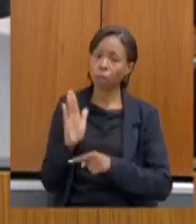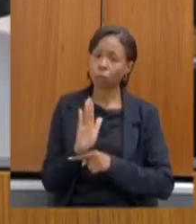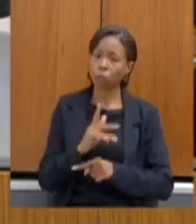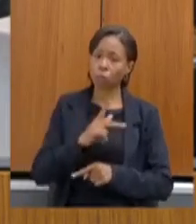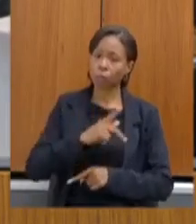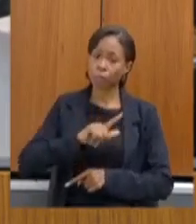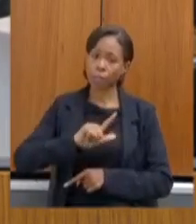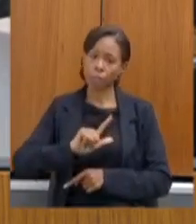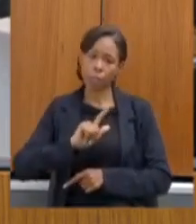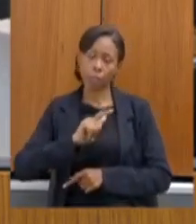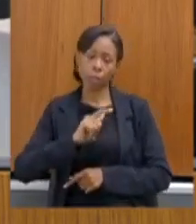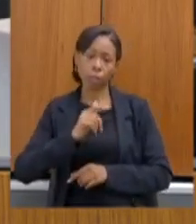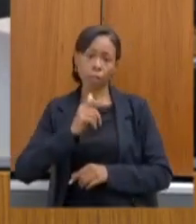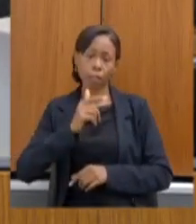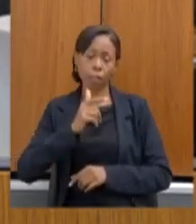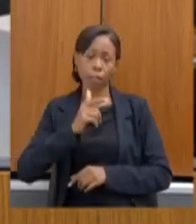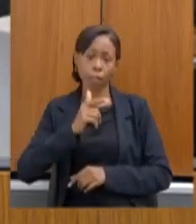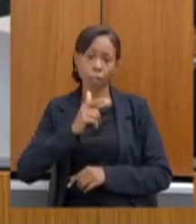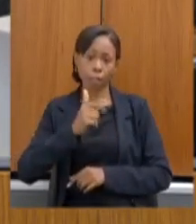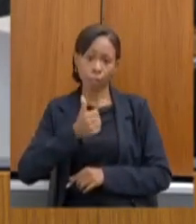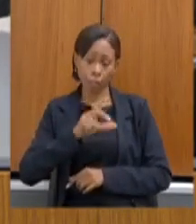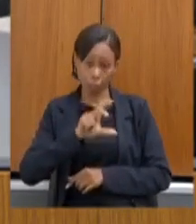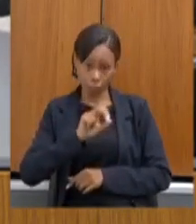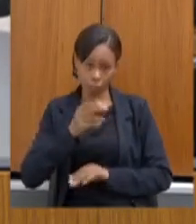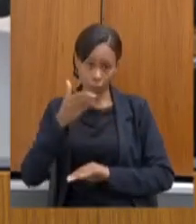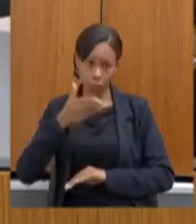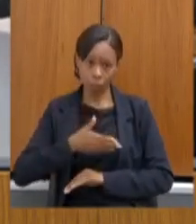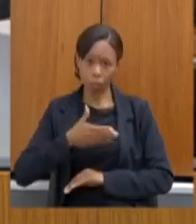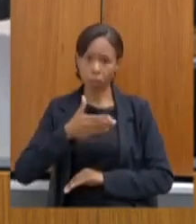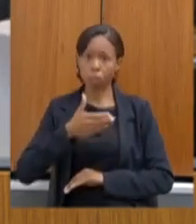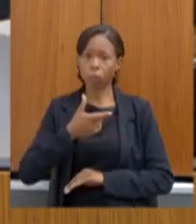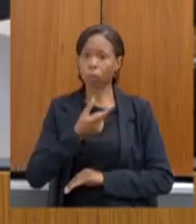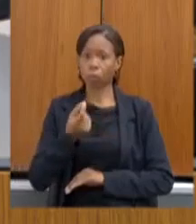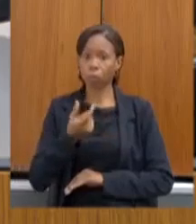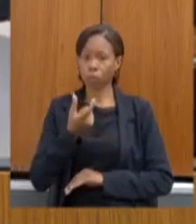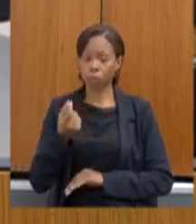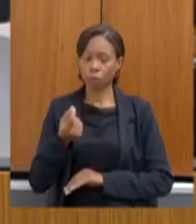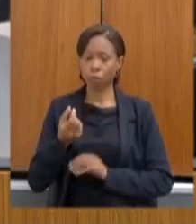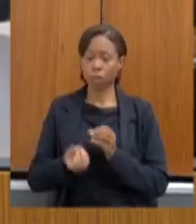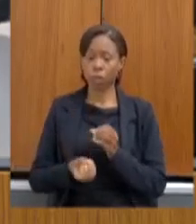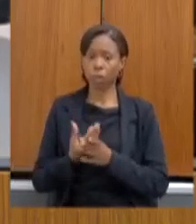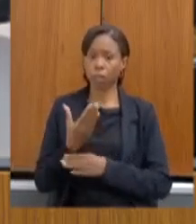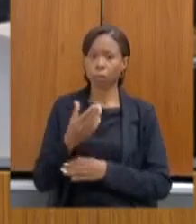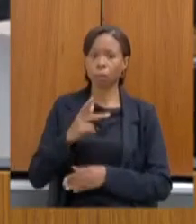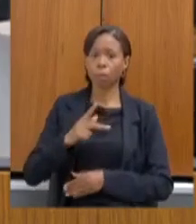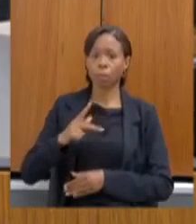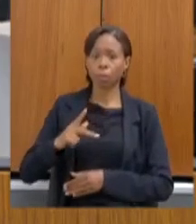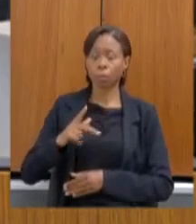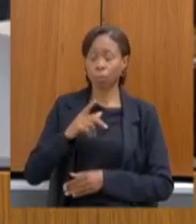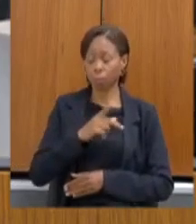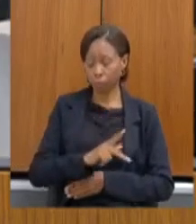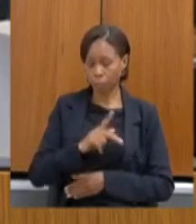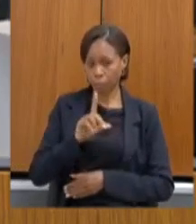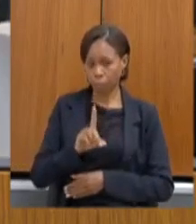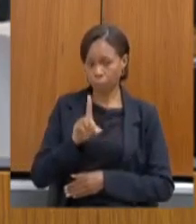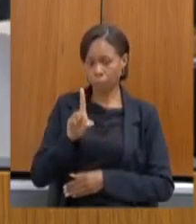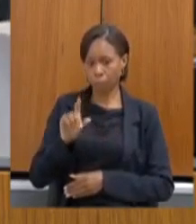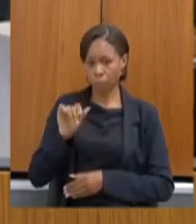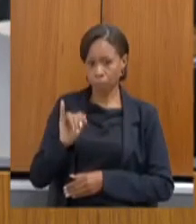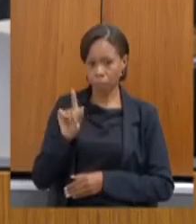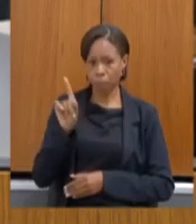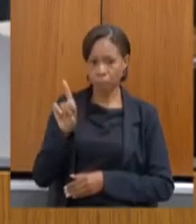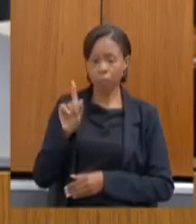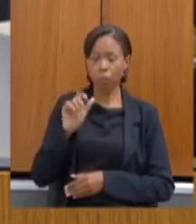PLC 50/2000 e 2015 institui o PDI na região do Vale do Aço com base nos estudos feitos pela